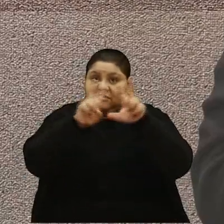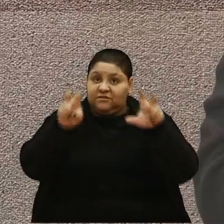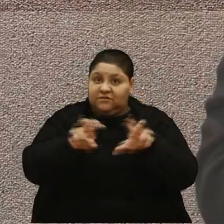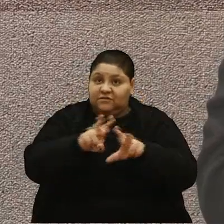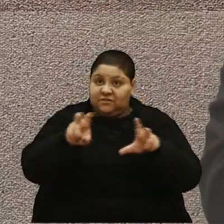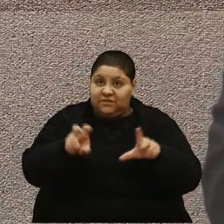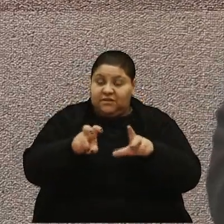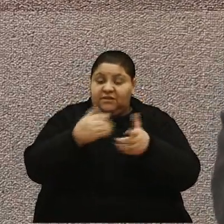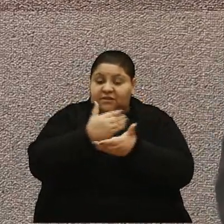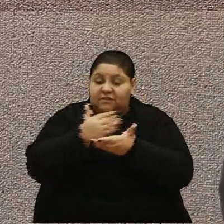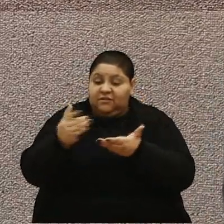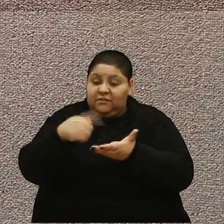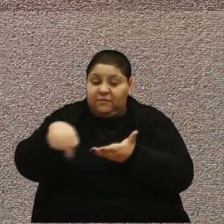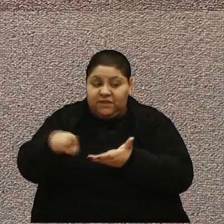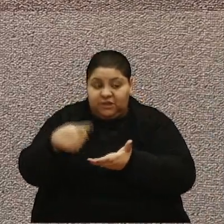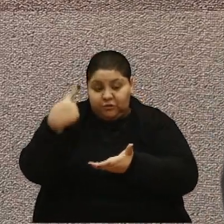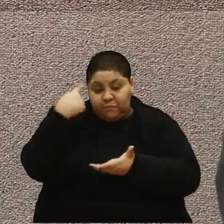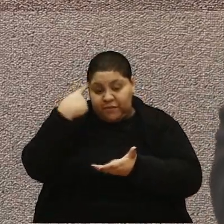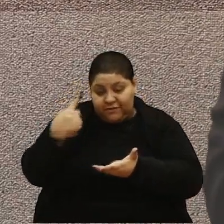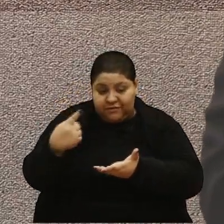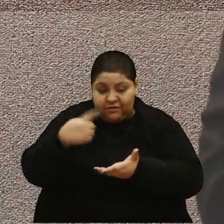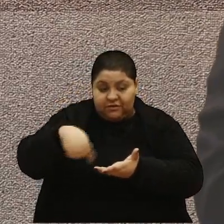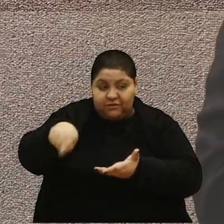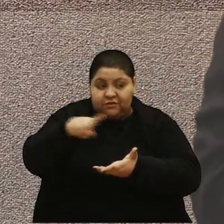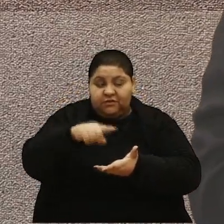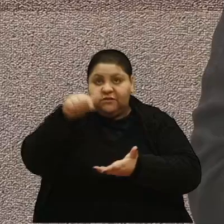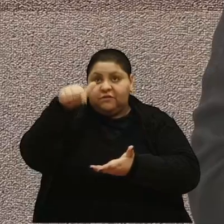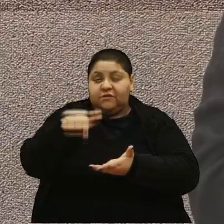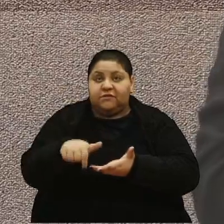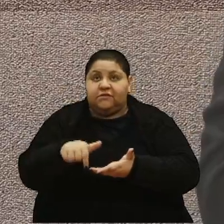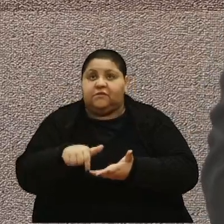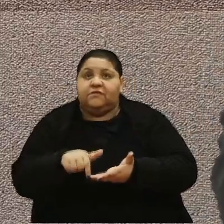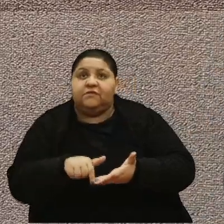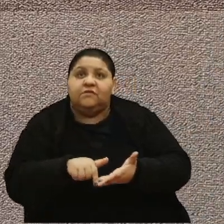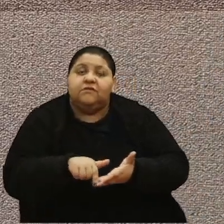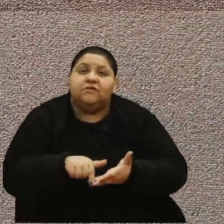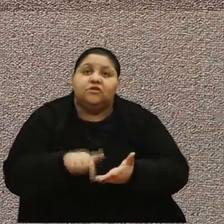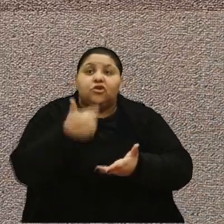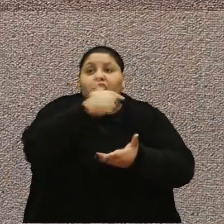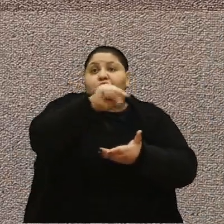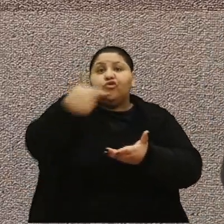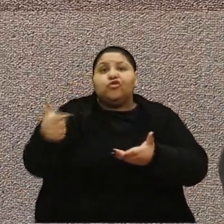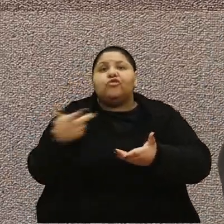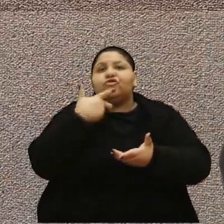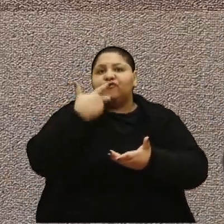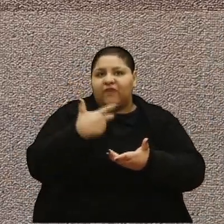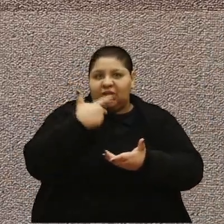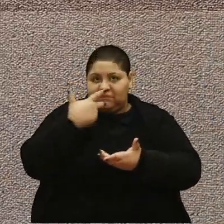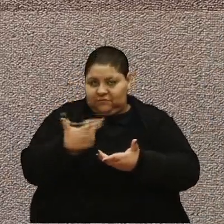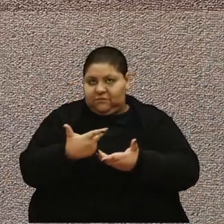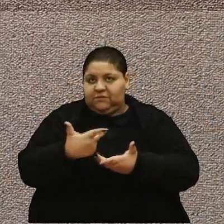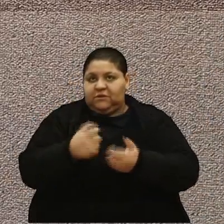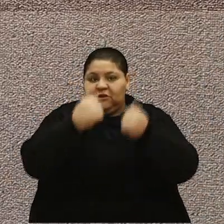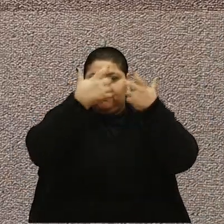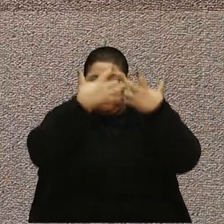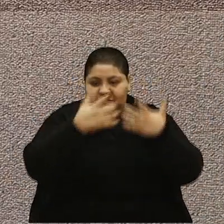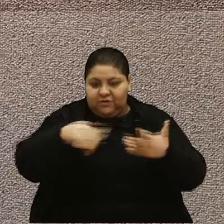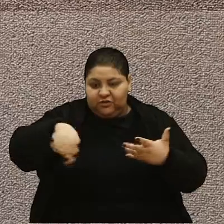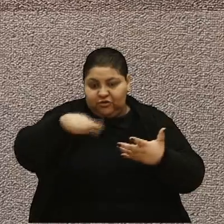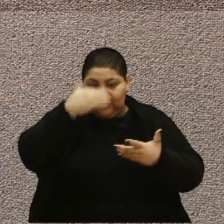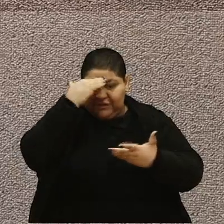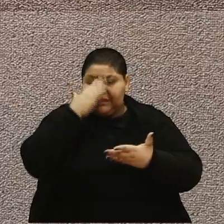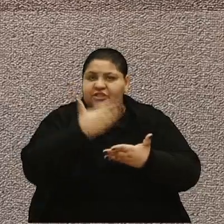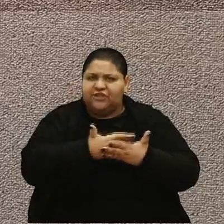tona, para que a gente pense, e nós não ficamos pegando as coisas que os outros falam para justificar aquilo que a gente